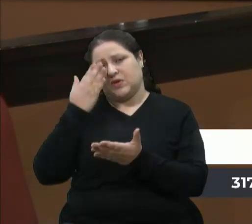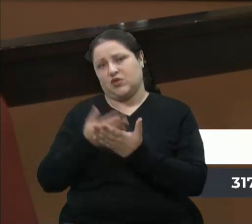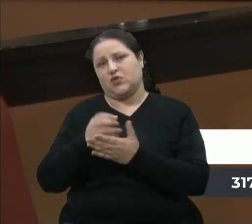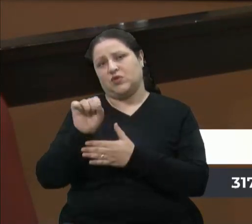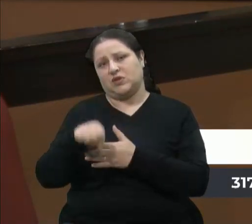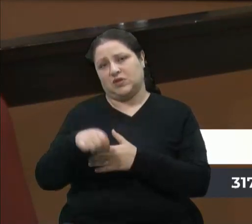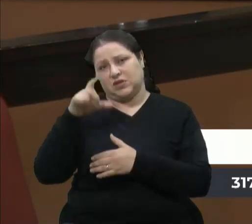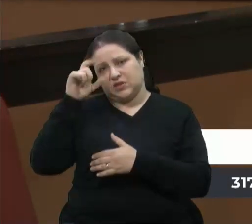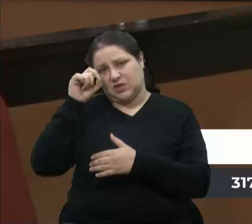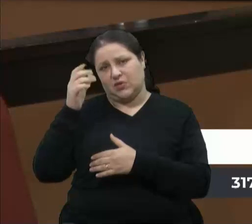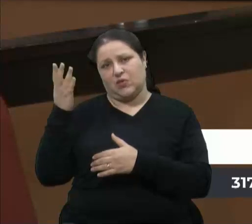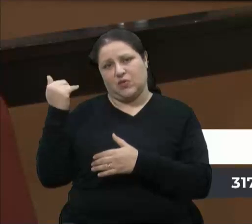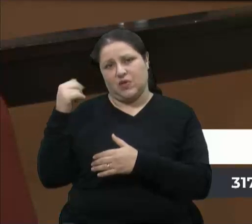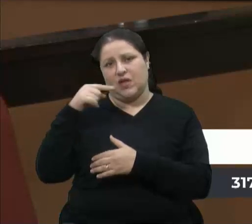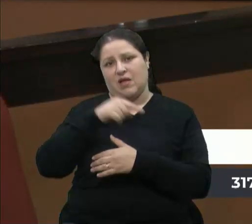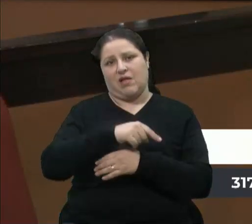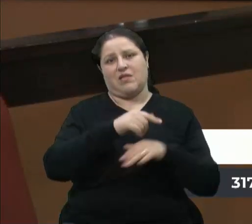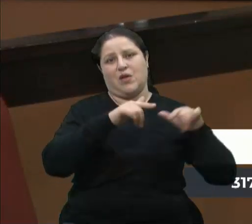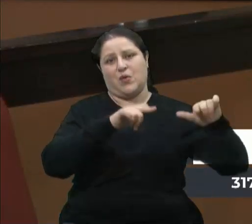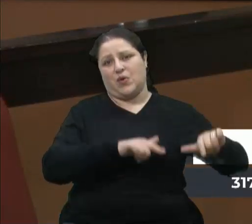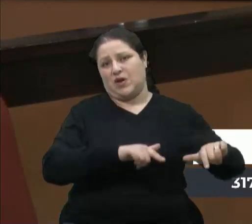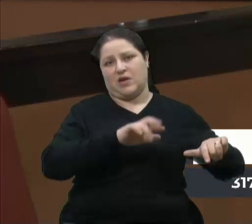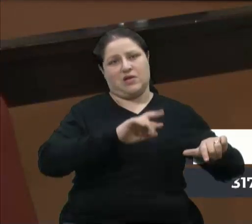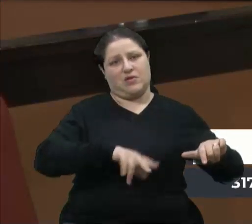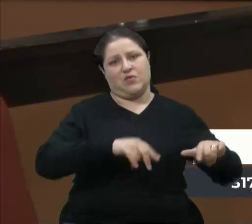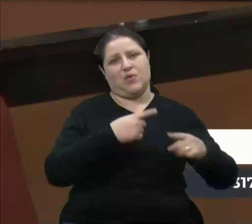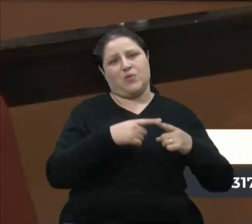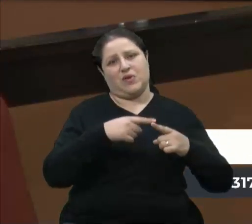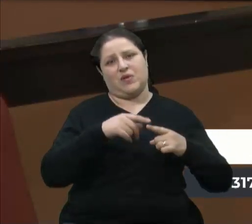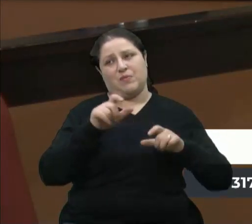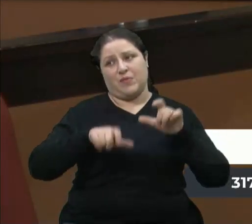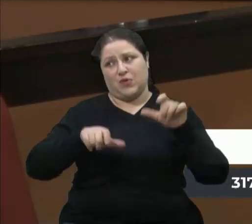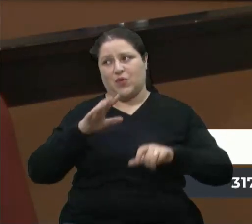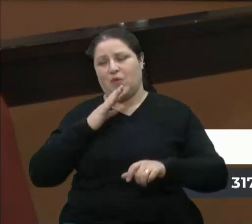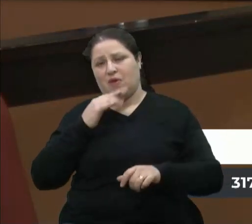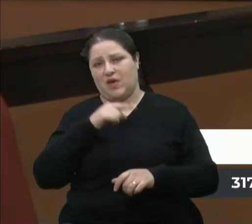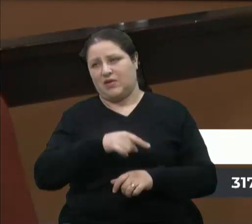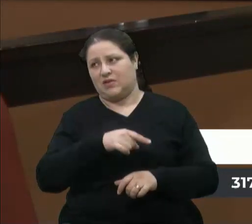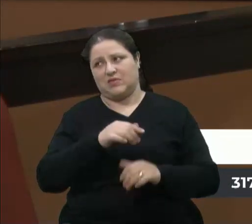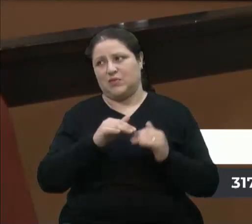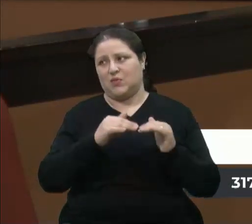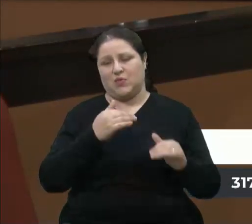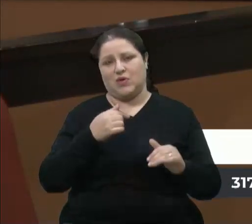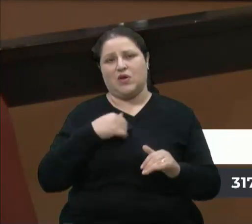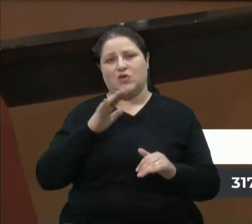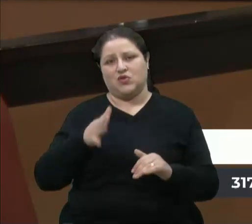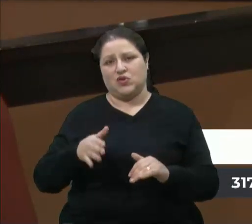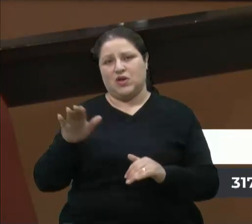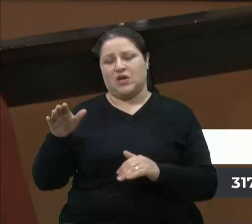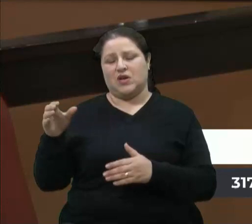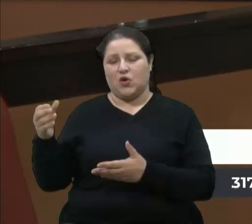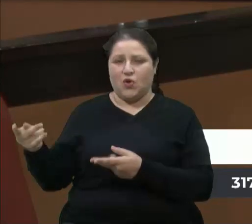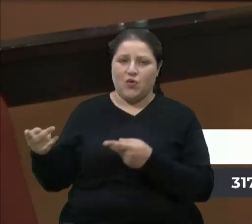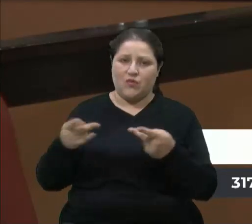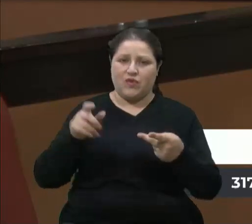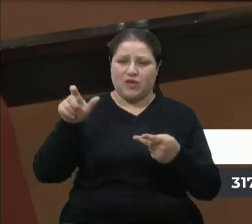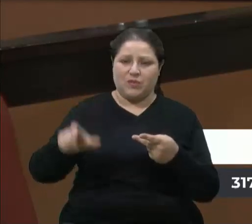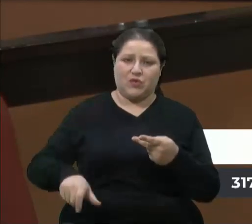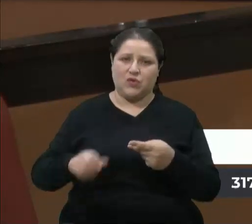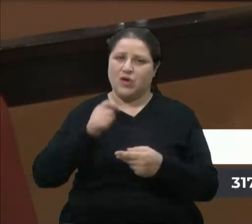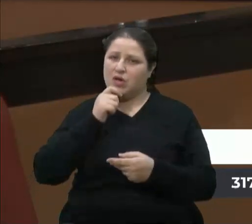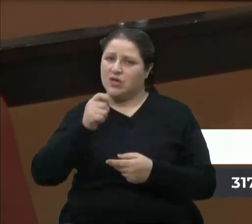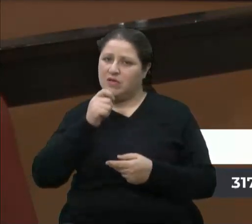vereador Scalco, que lá também não era o lugar, para quem conhece como eu conheço. Eu levei lá até o repórter do Pioneiro mostrar, levei